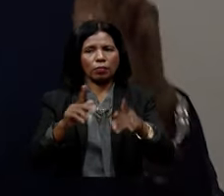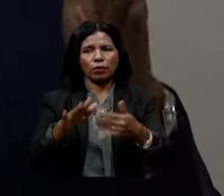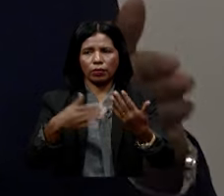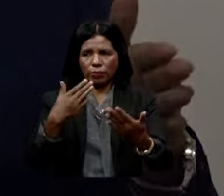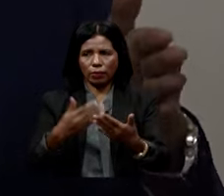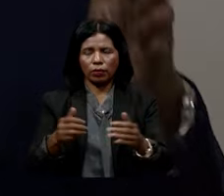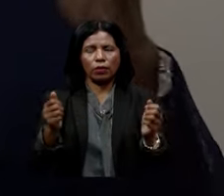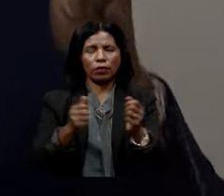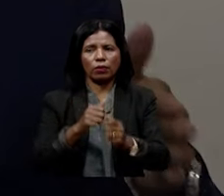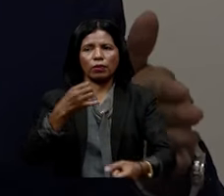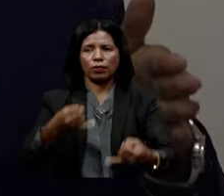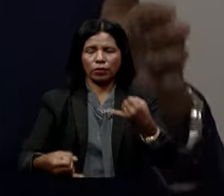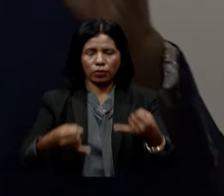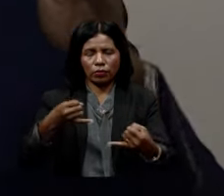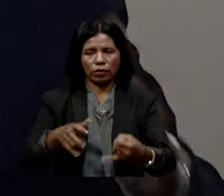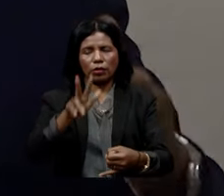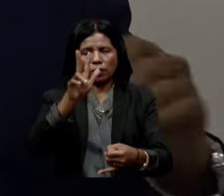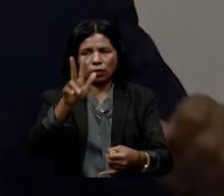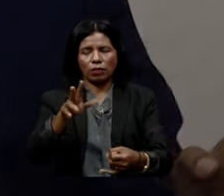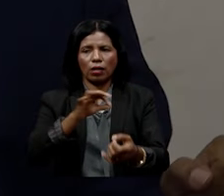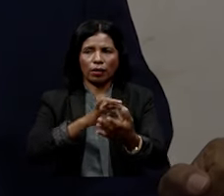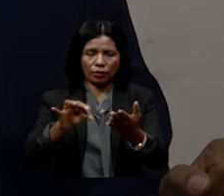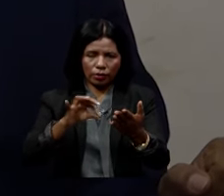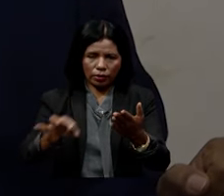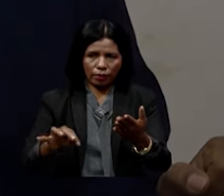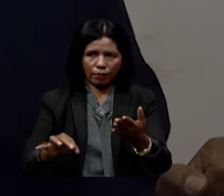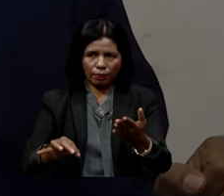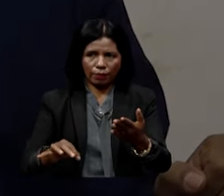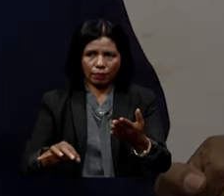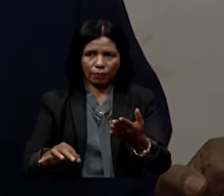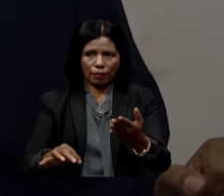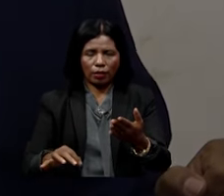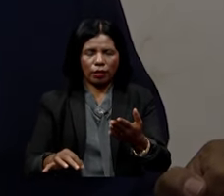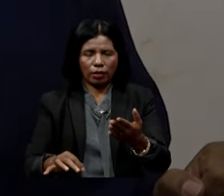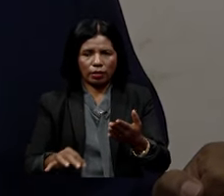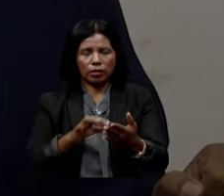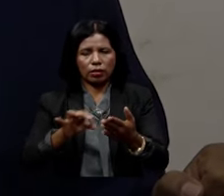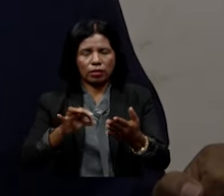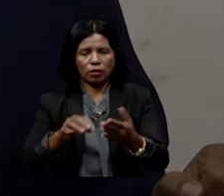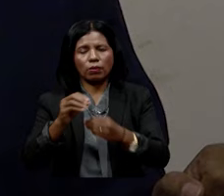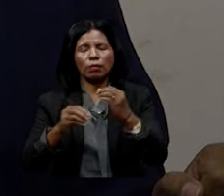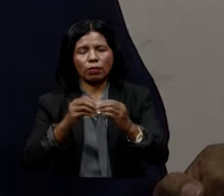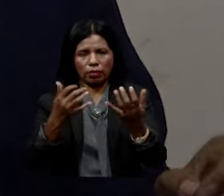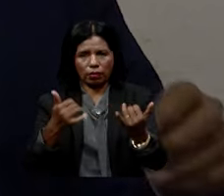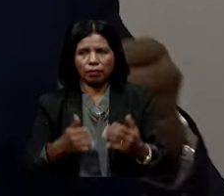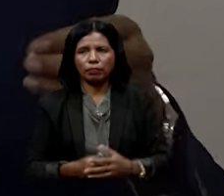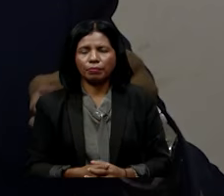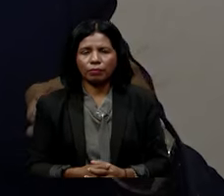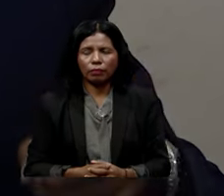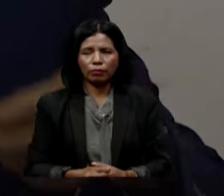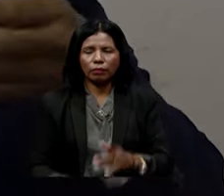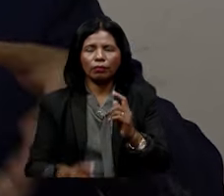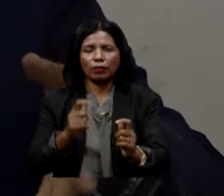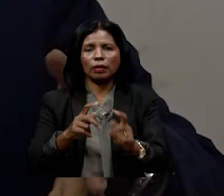o juiz Sirana in tolu ne vema kasina asina akorda unta ne. Ya se tribunal e